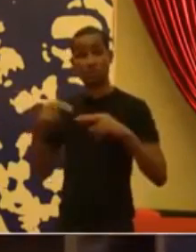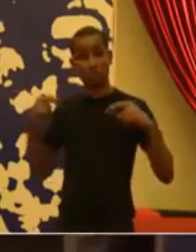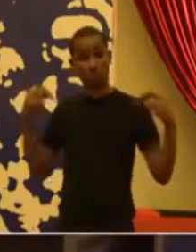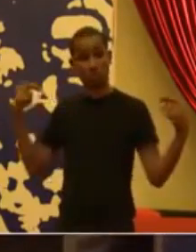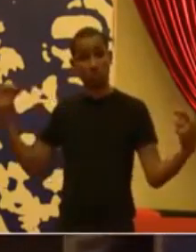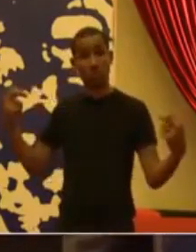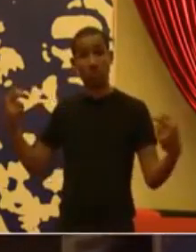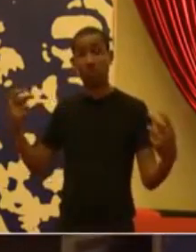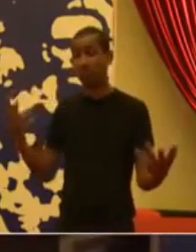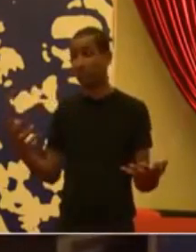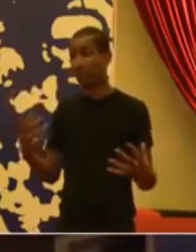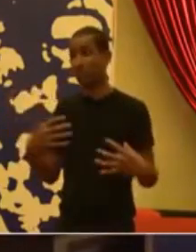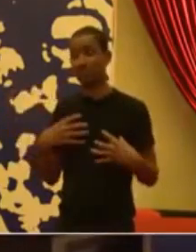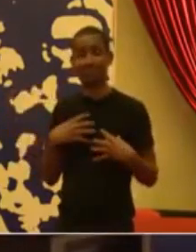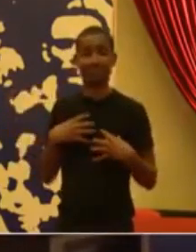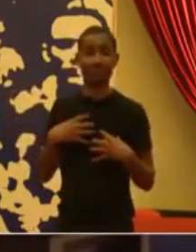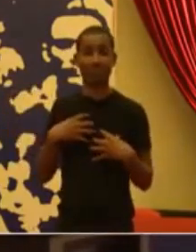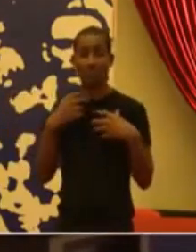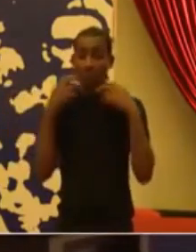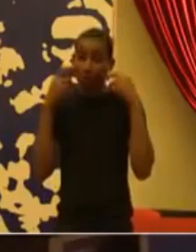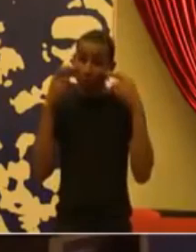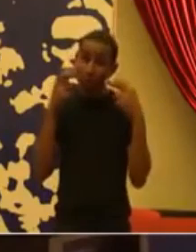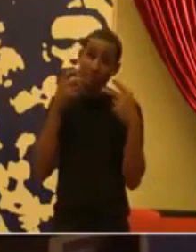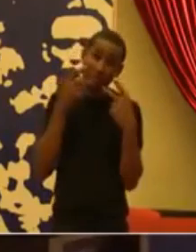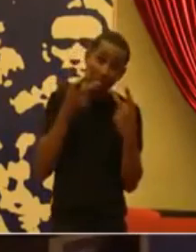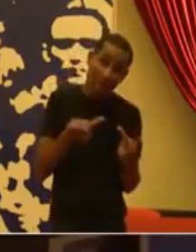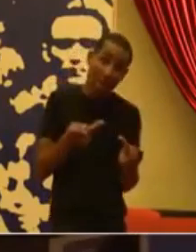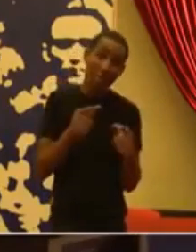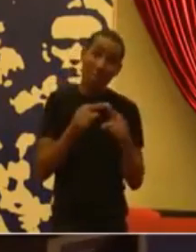não fico nem tão à vontade para falar na frente dessas pessoas, mas,